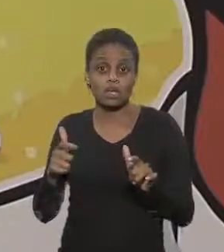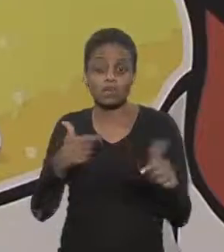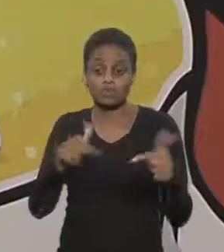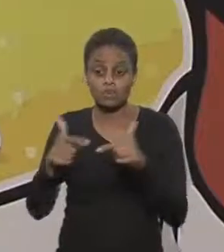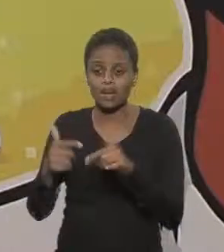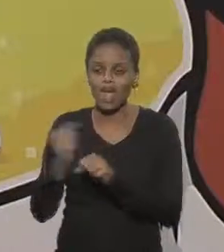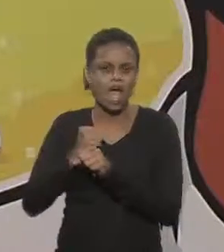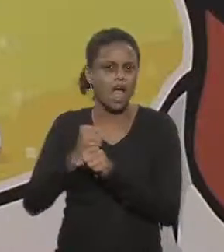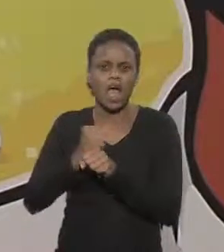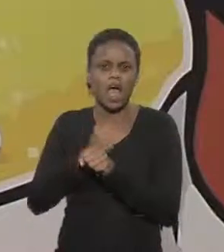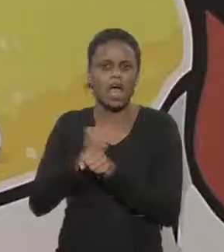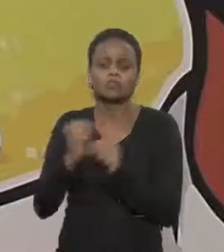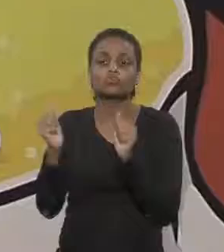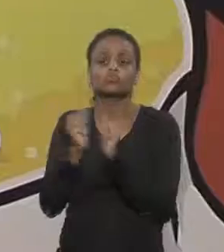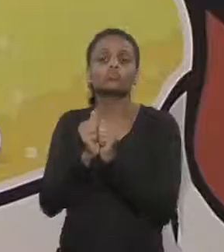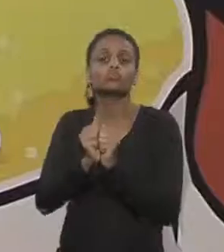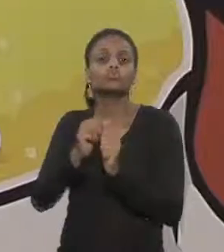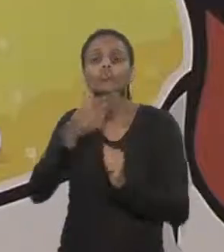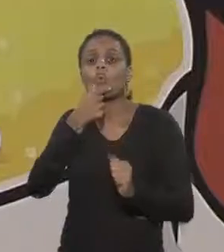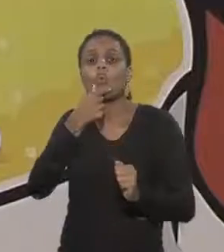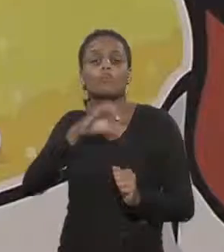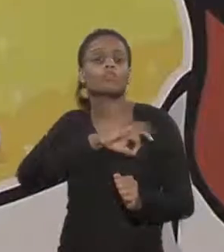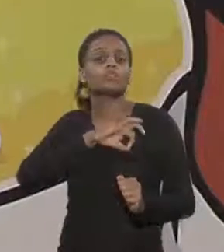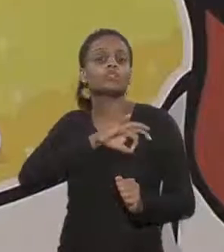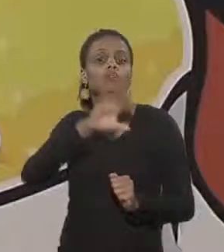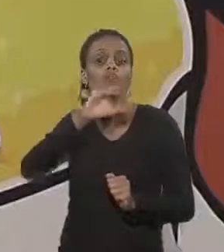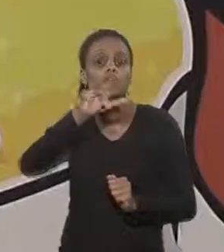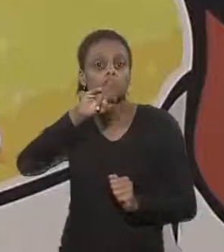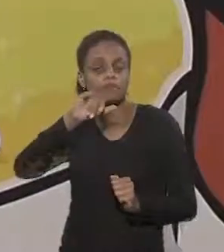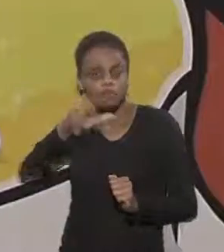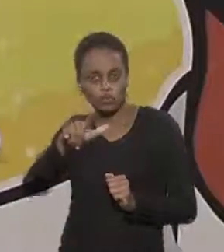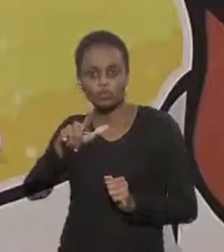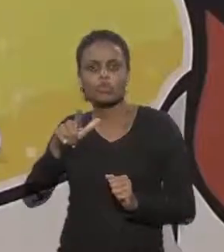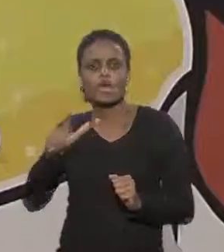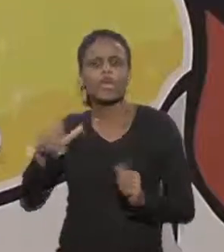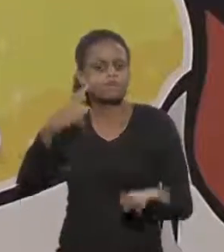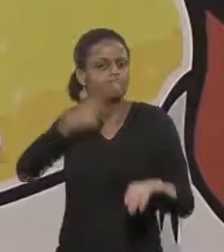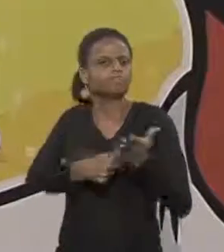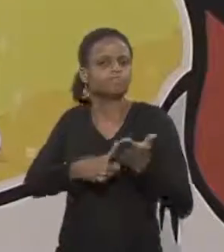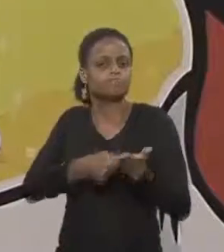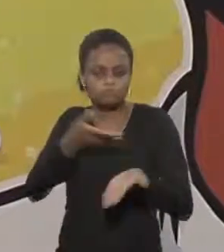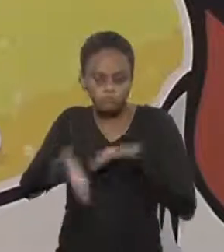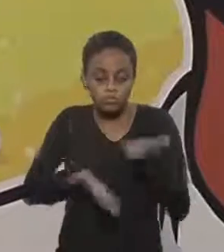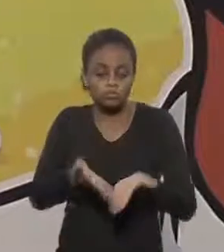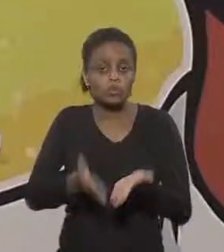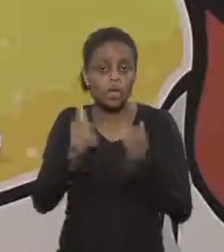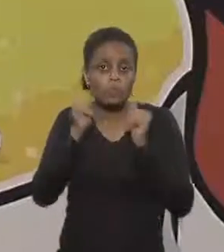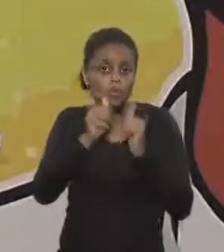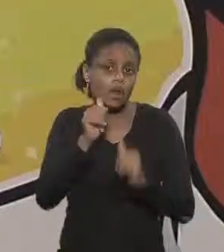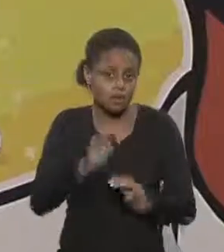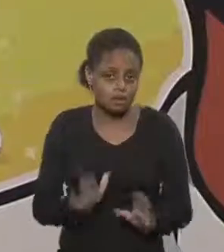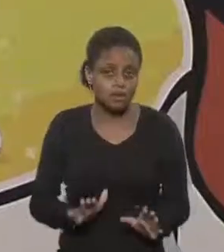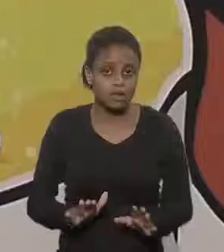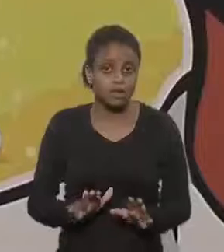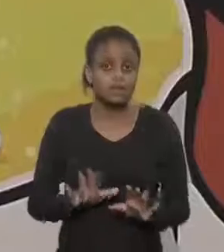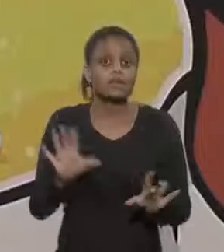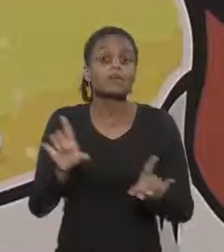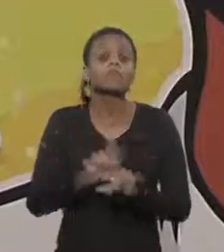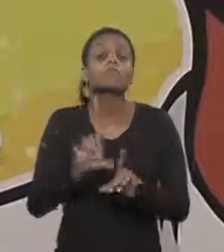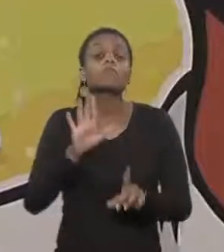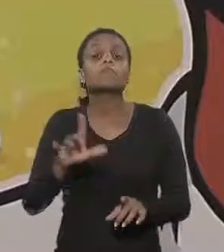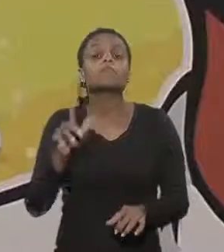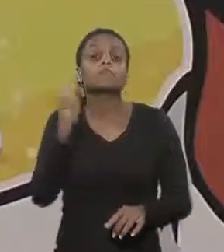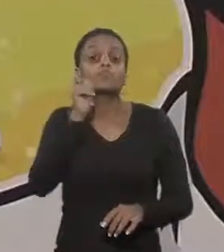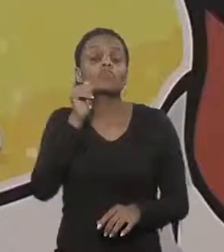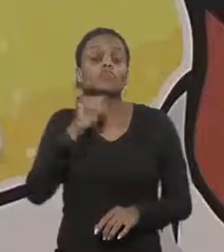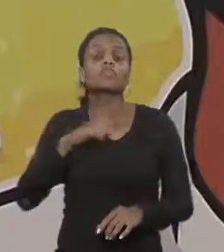Polícia Civil com homens muito comprometidos em atender bem as mulheres, de dar uma escuta diferenciada. Mas a mulher tem que